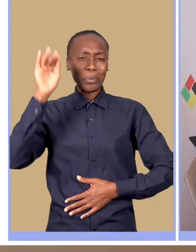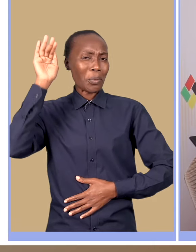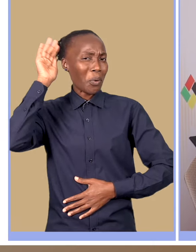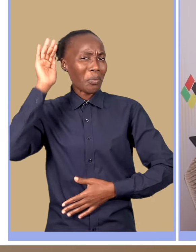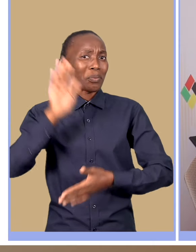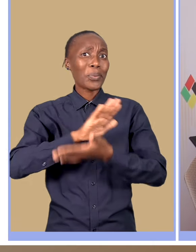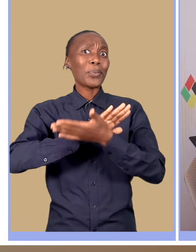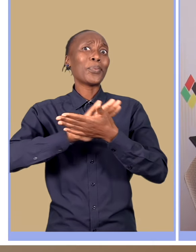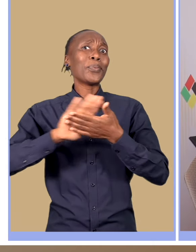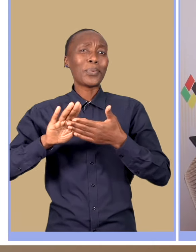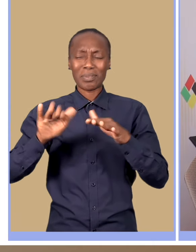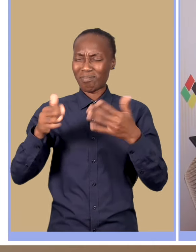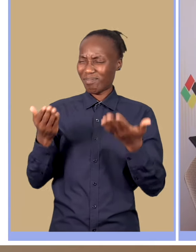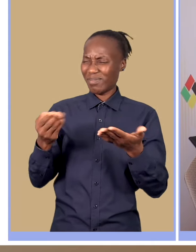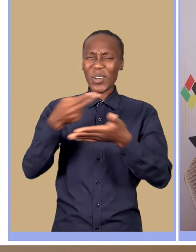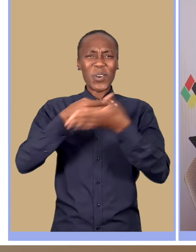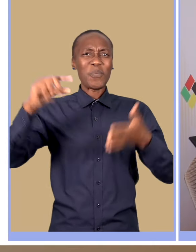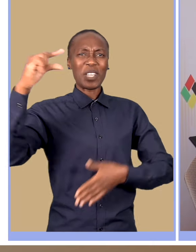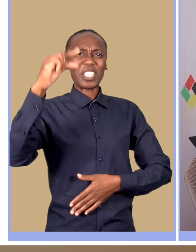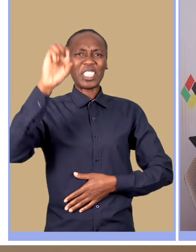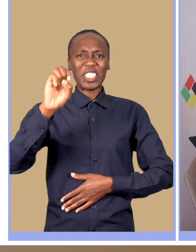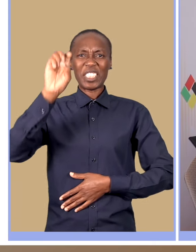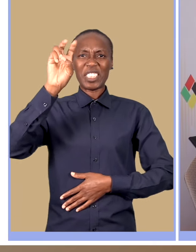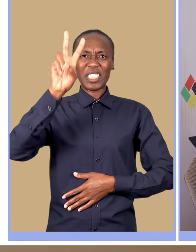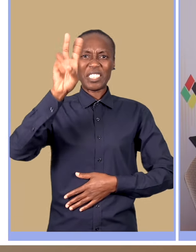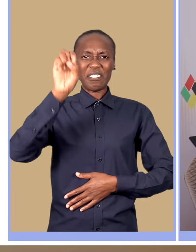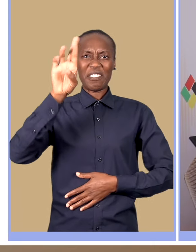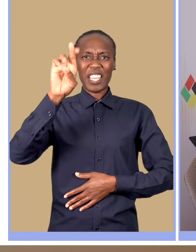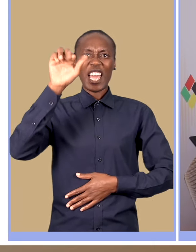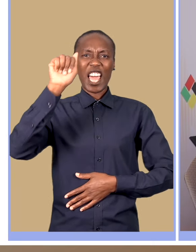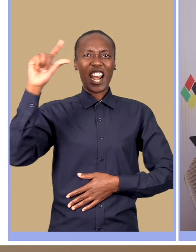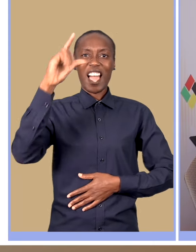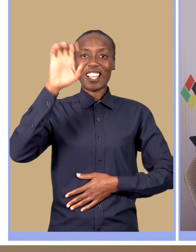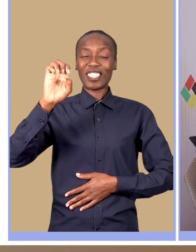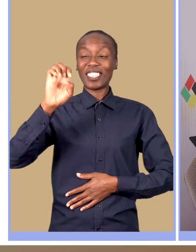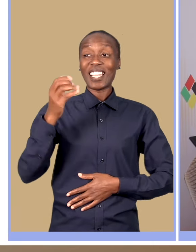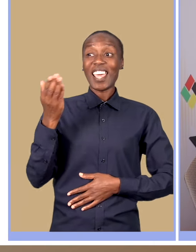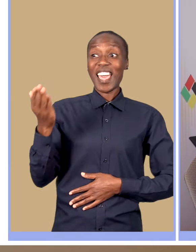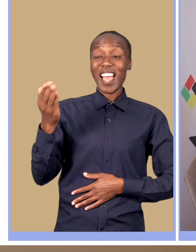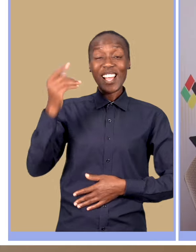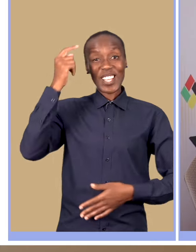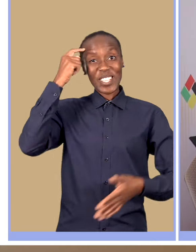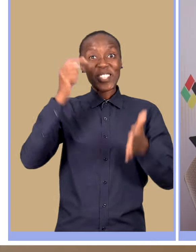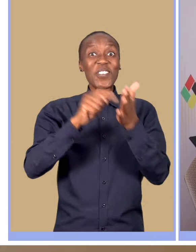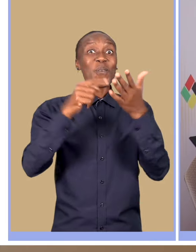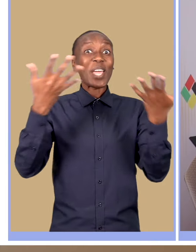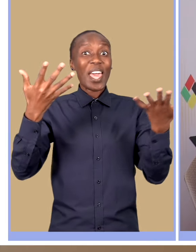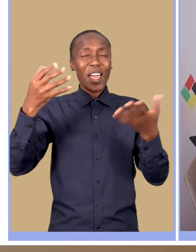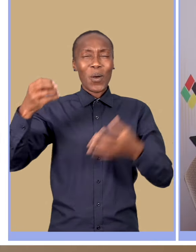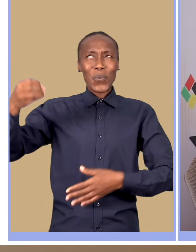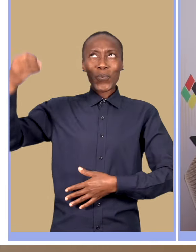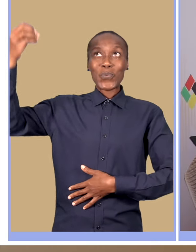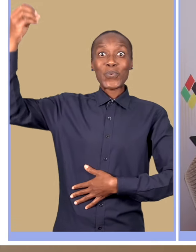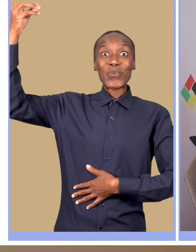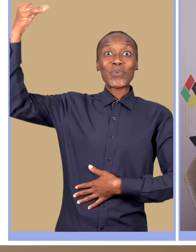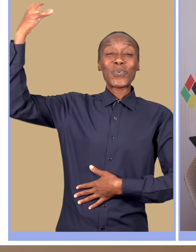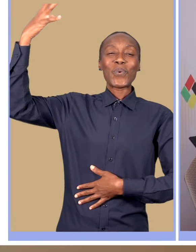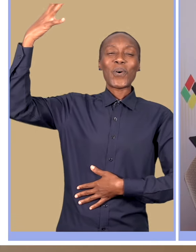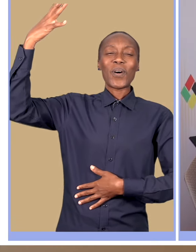e raro. Para nós cá, Giveraz, Rei do Sol. Estás de parabéns.